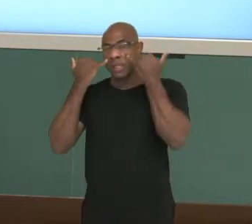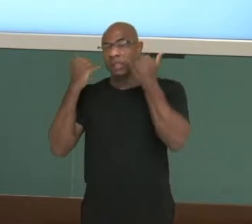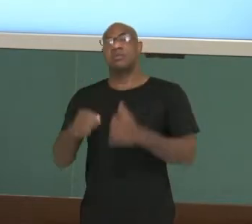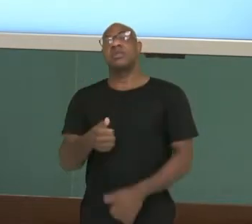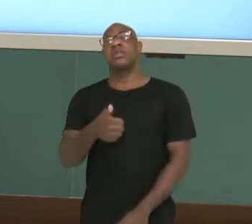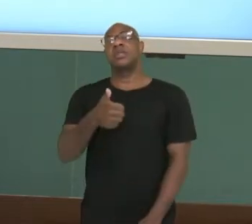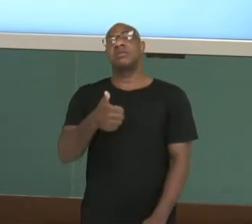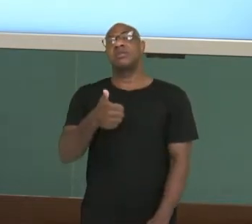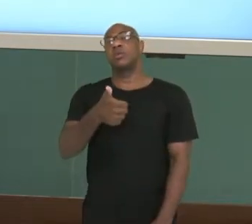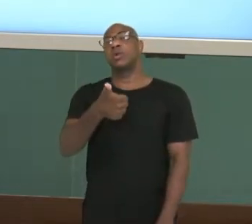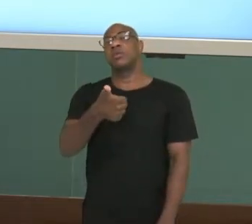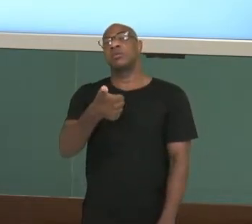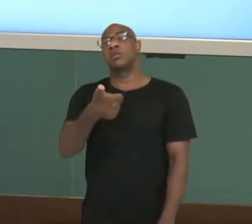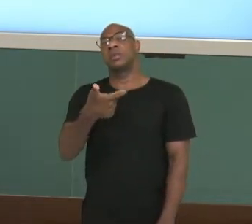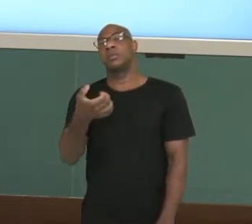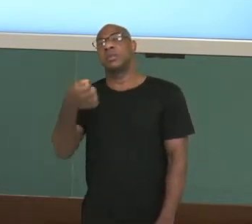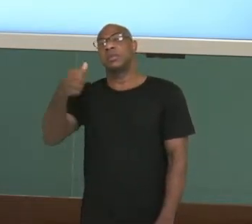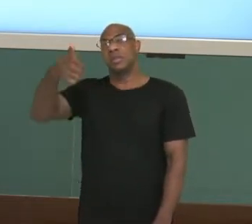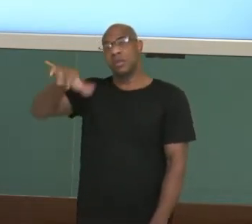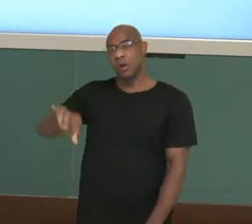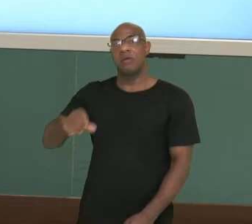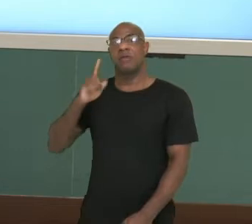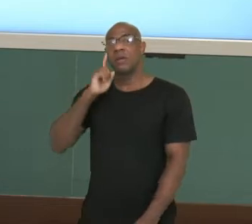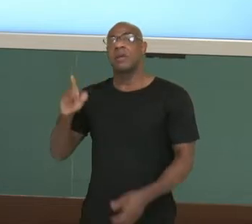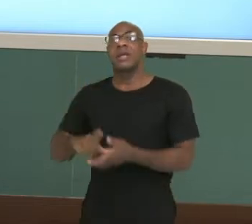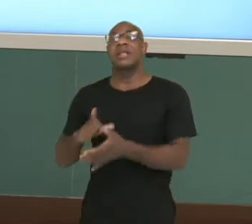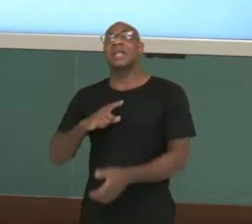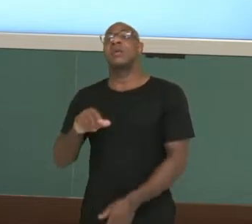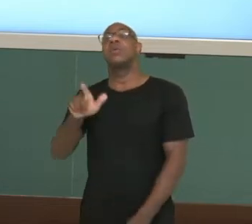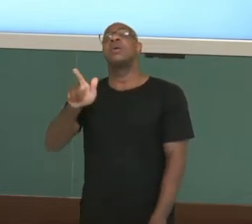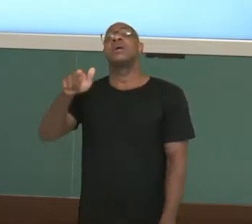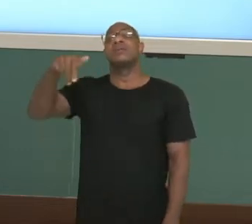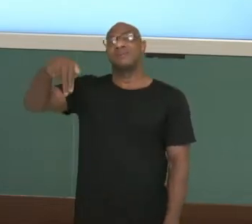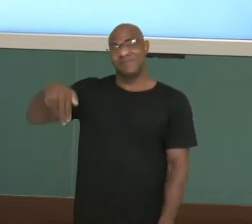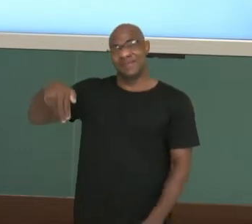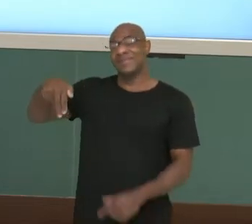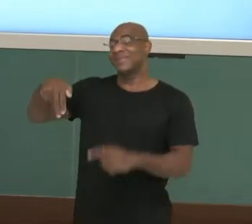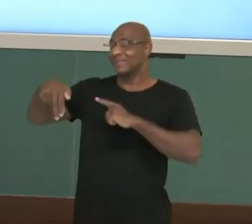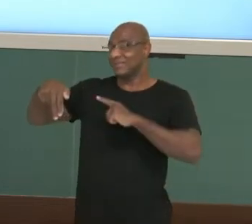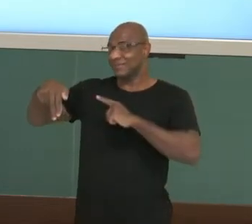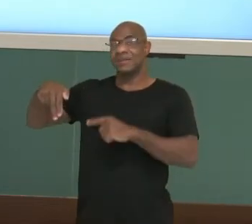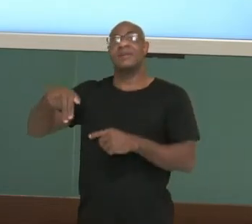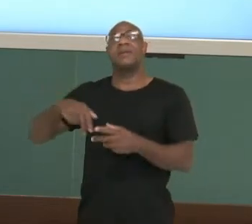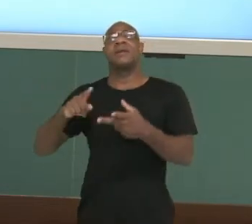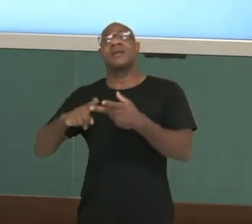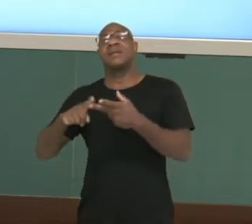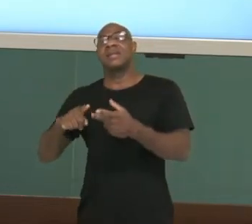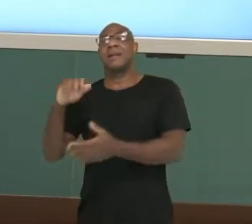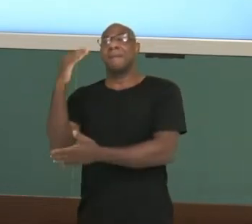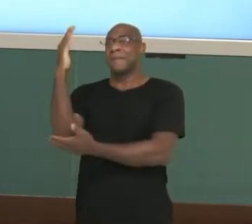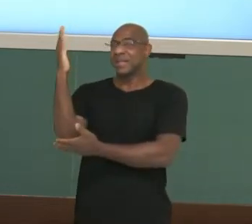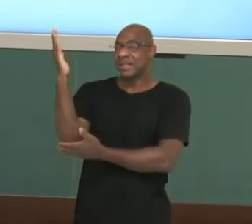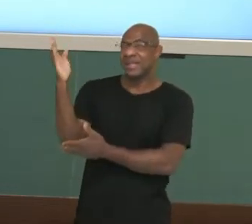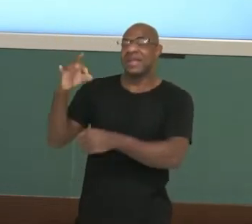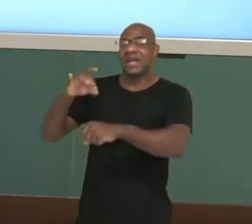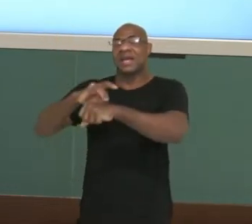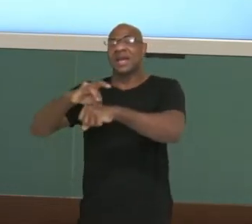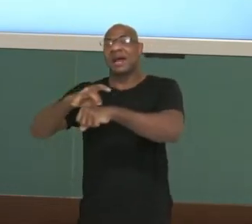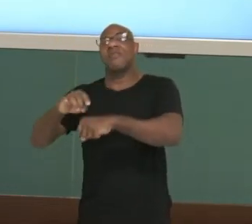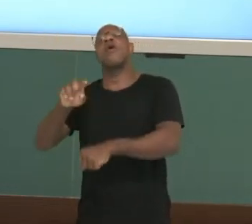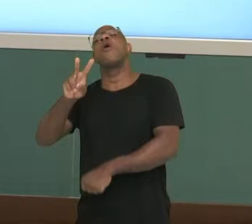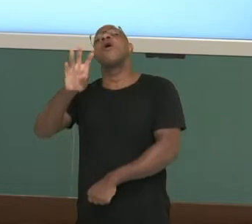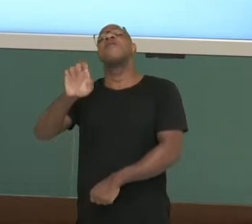2019, tá? E aí a gente tem aqui o gás natural, nós temos também lenha, carvão vegetal e